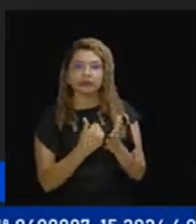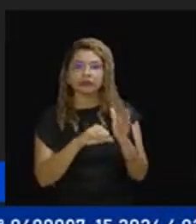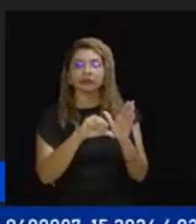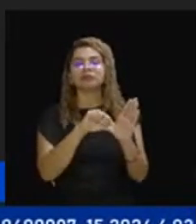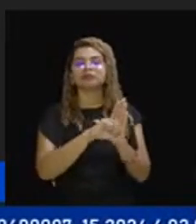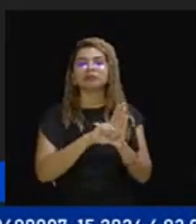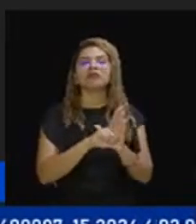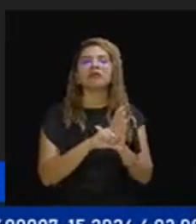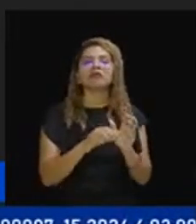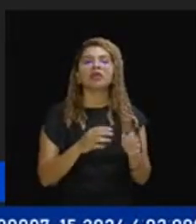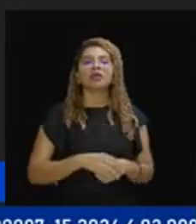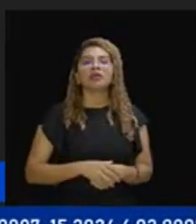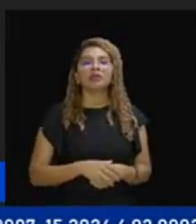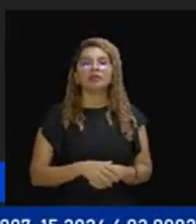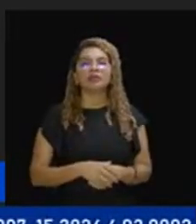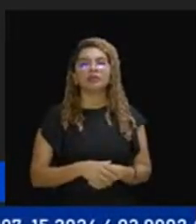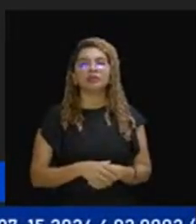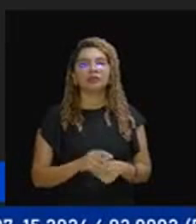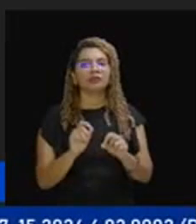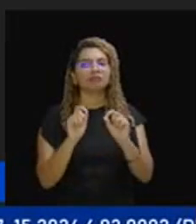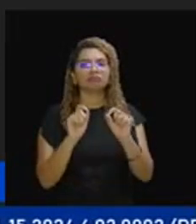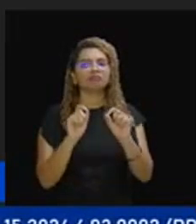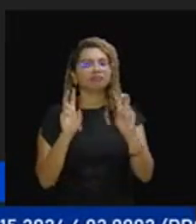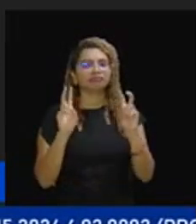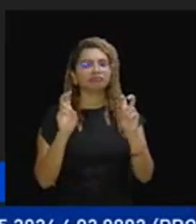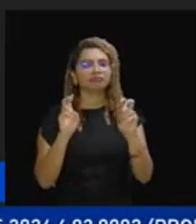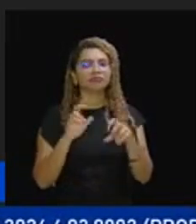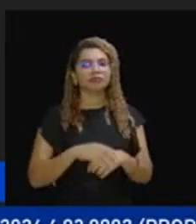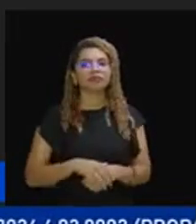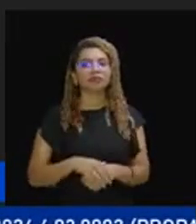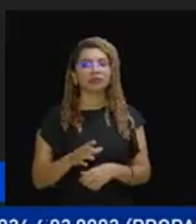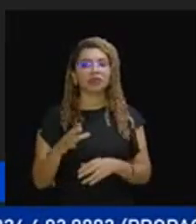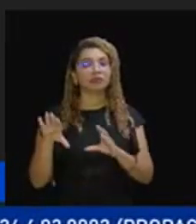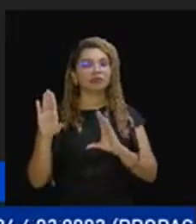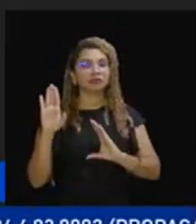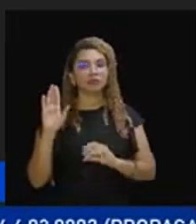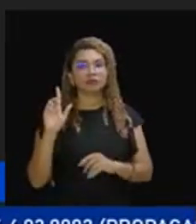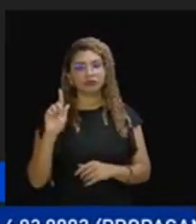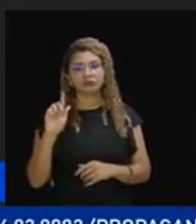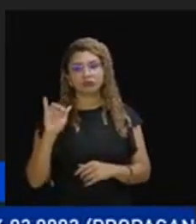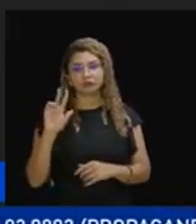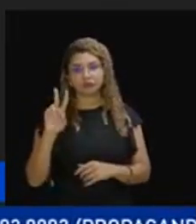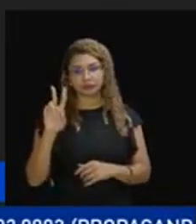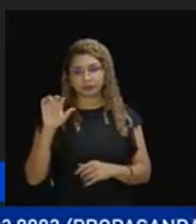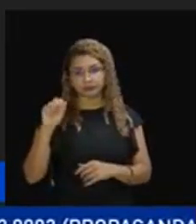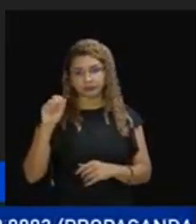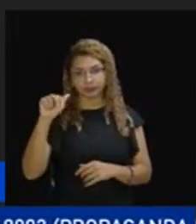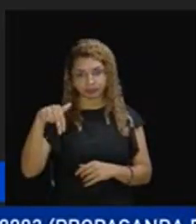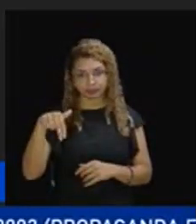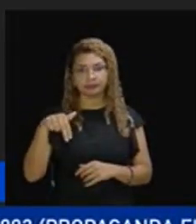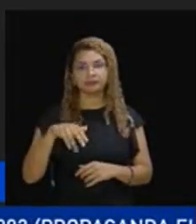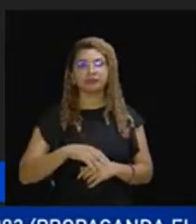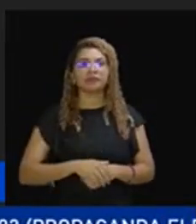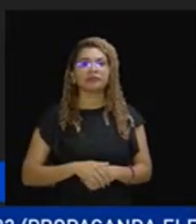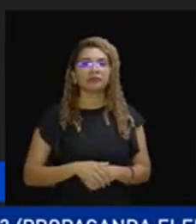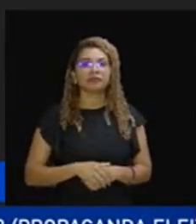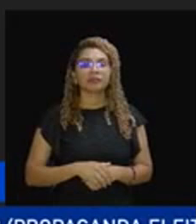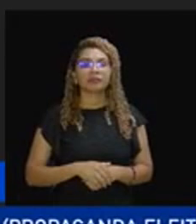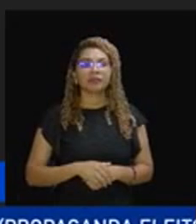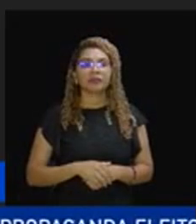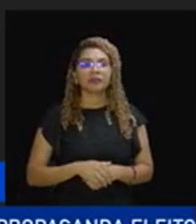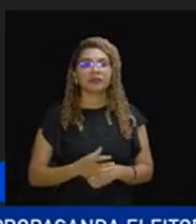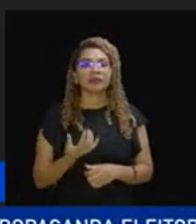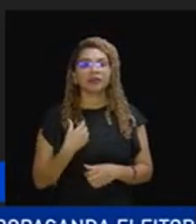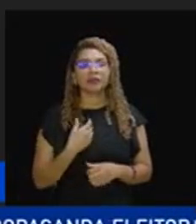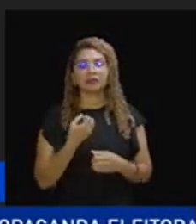recorrido, que no caso é o senhor Gilvan Bosch. E eu peço bem para falar o